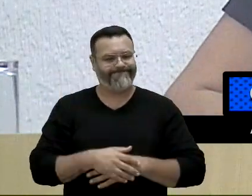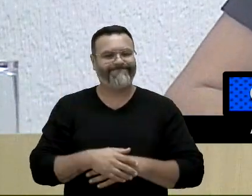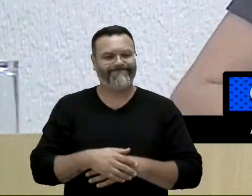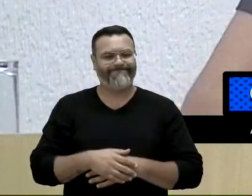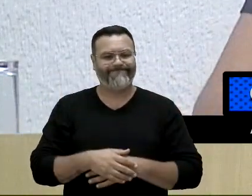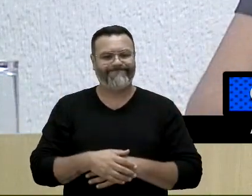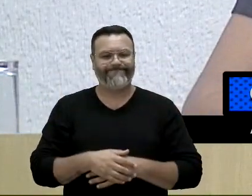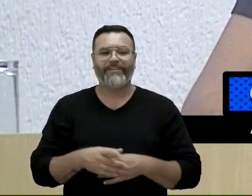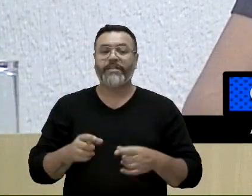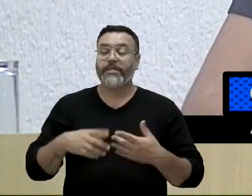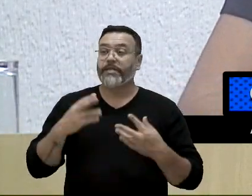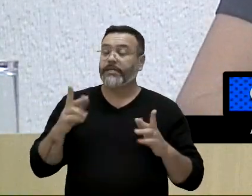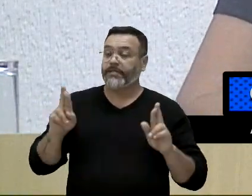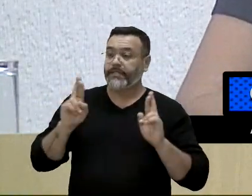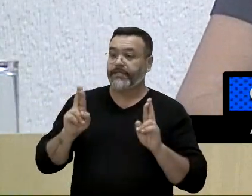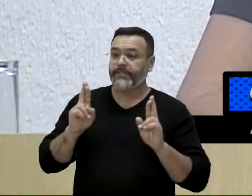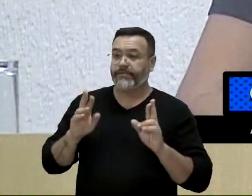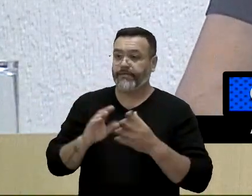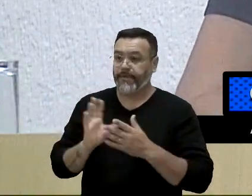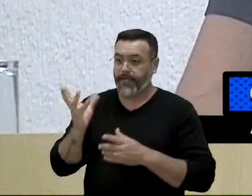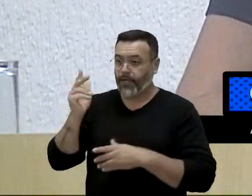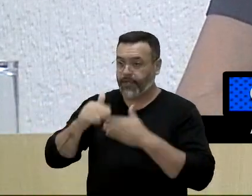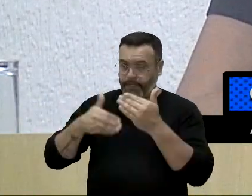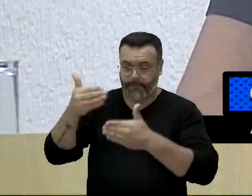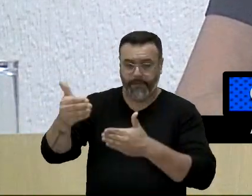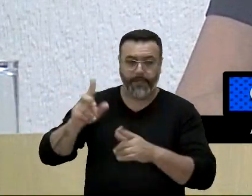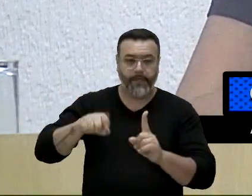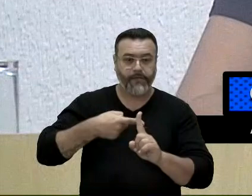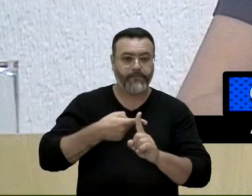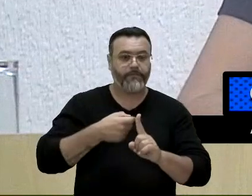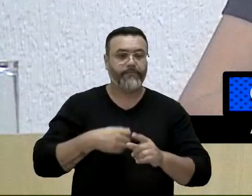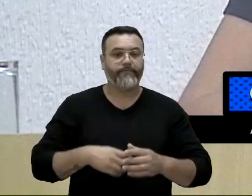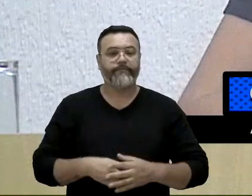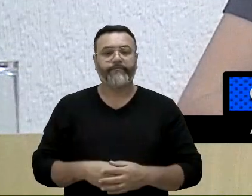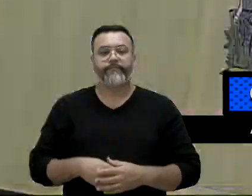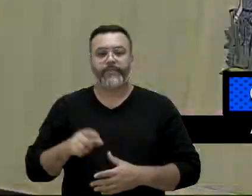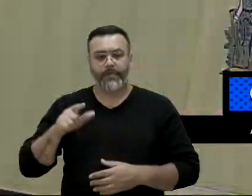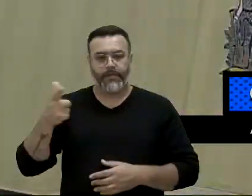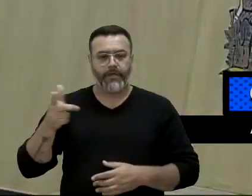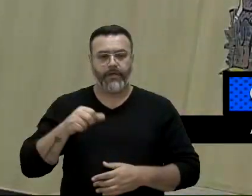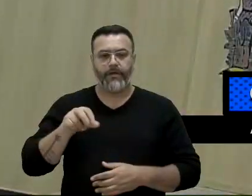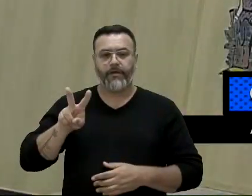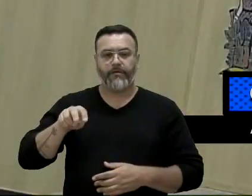consiga muitos frutos disso. Vou passar para outra mãe, que também é vereadora, para a Vivi.